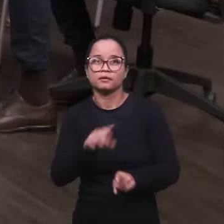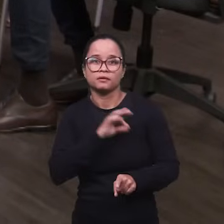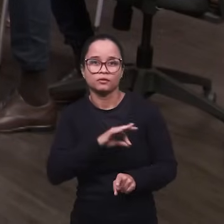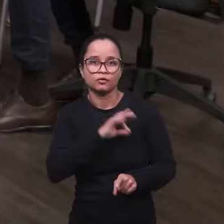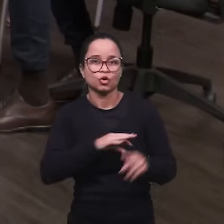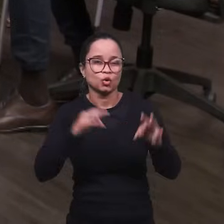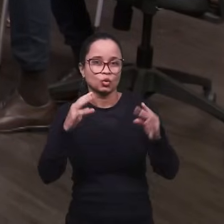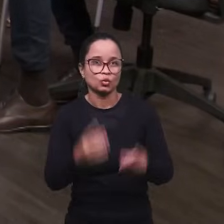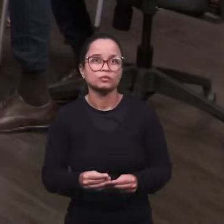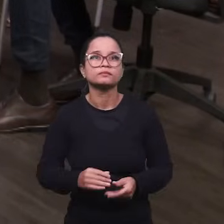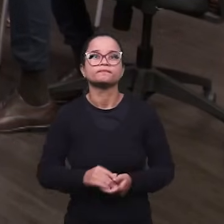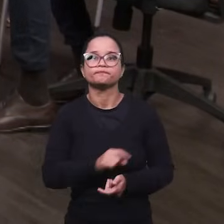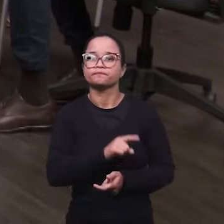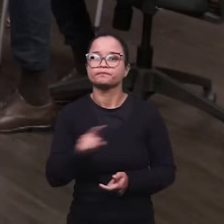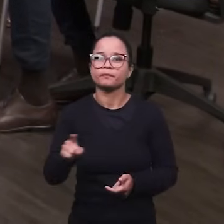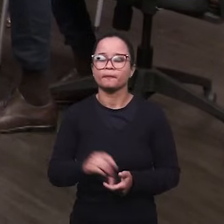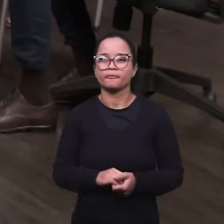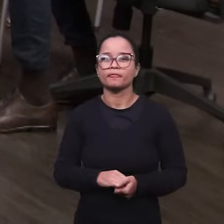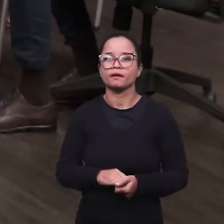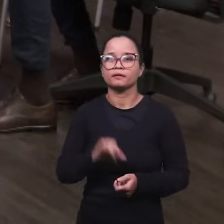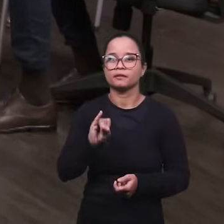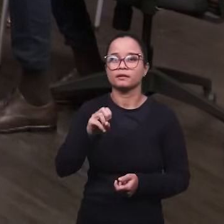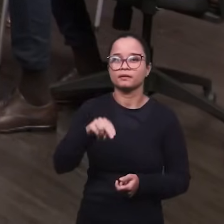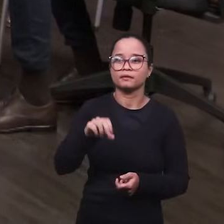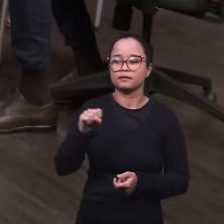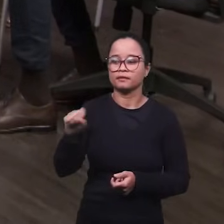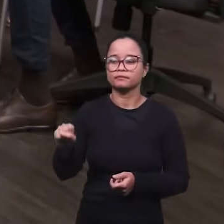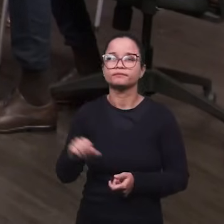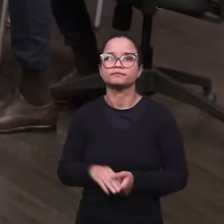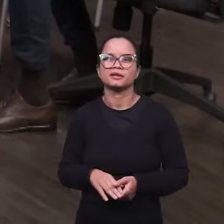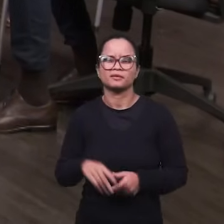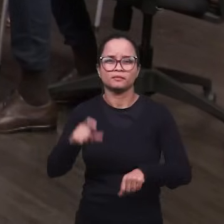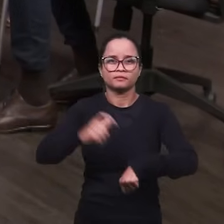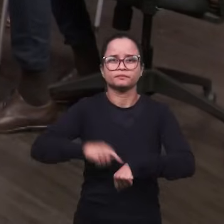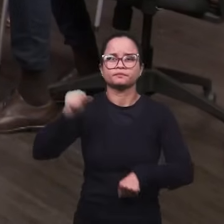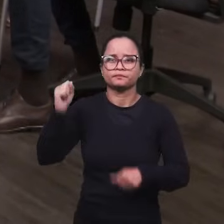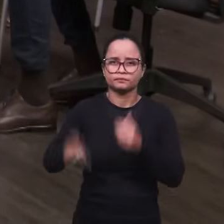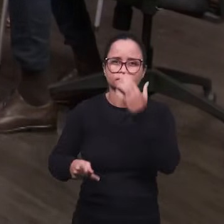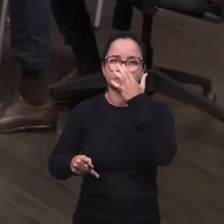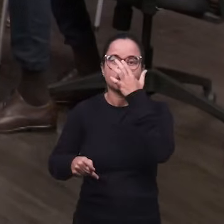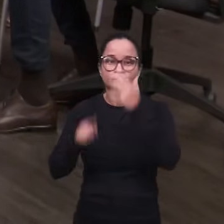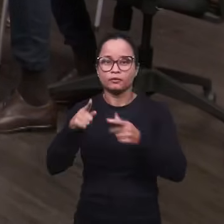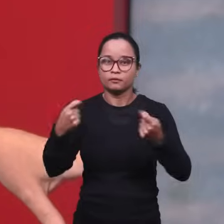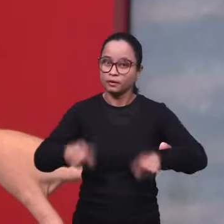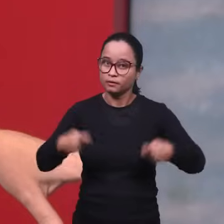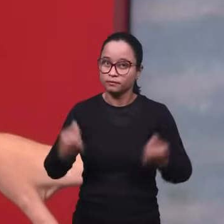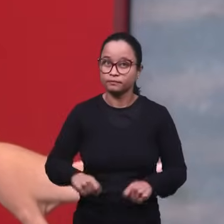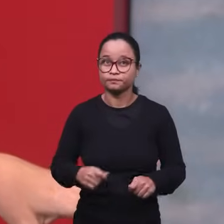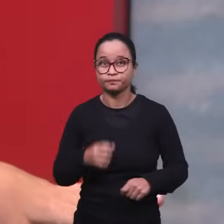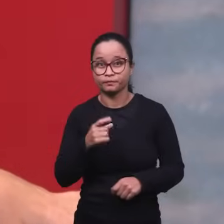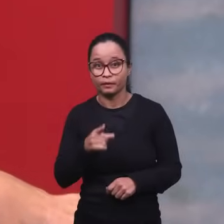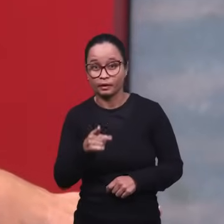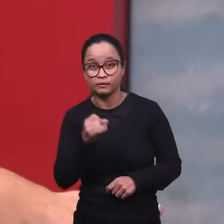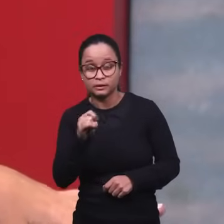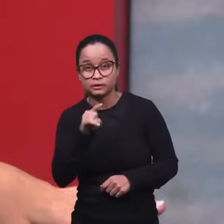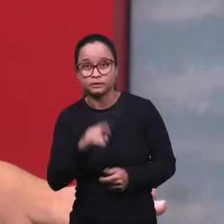lá no INSS, tá bom? Porque no momento da aposentadoria vai precisar. Então, assim, é importante. No seu caso, se